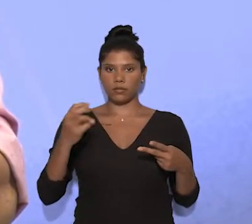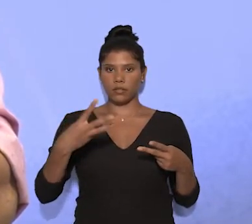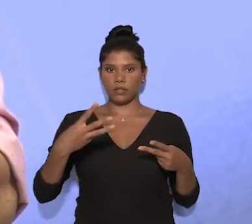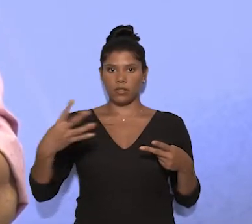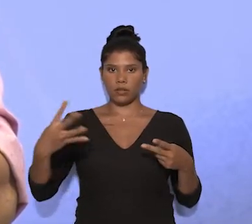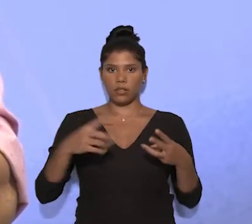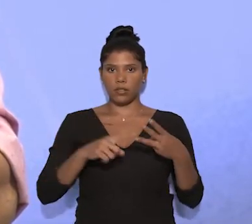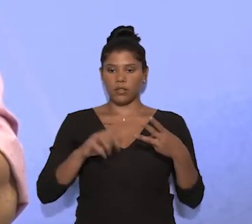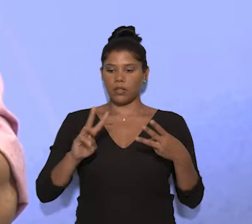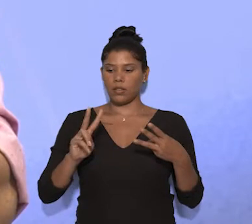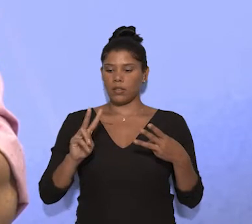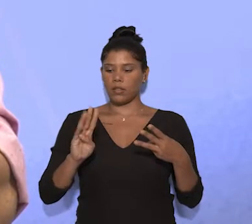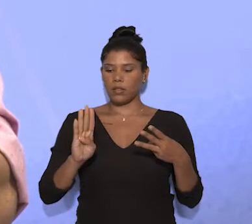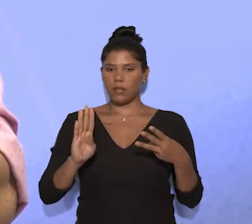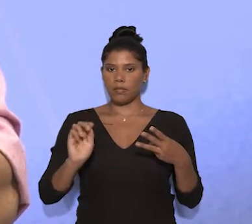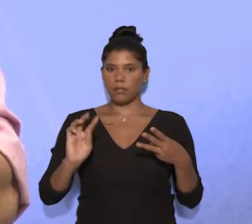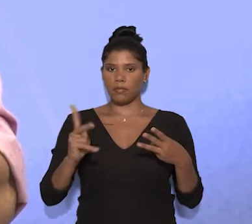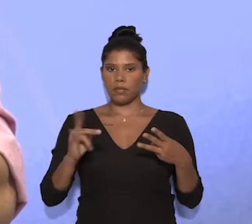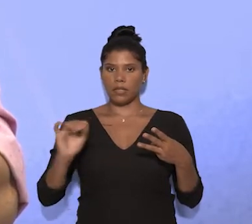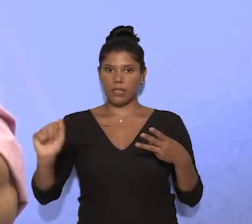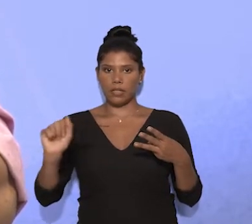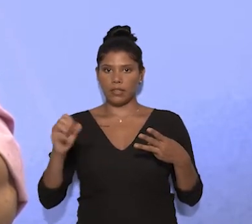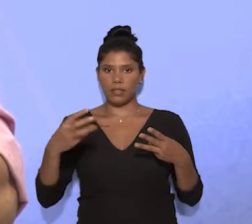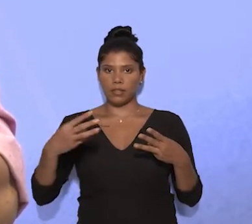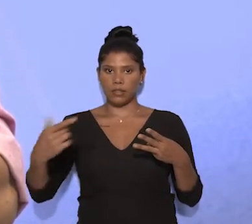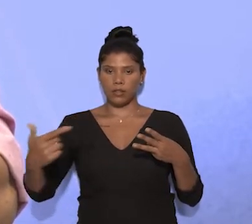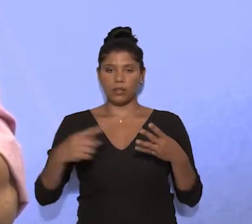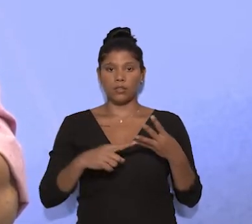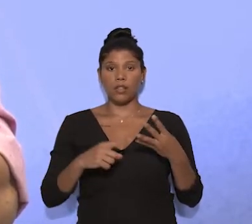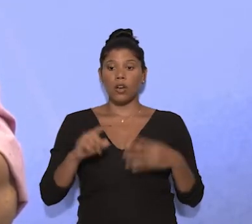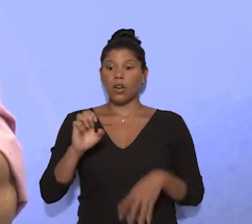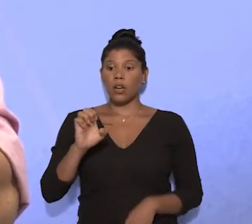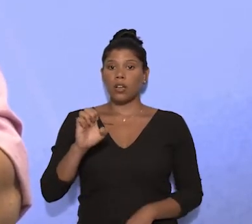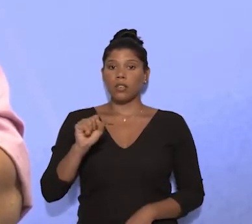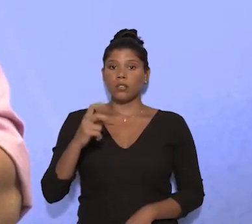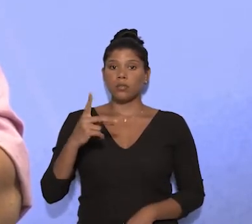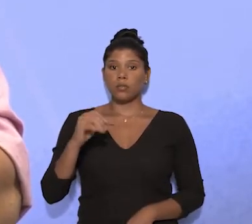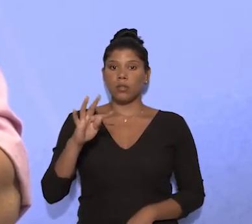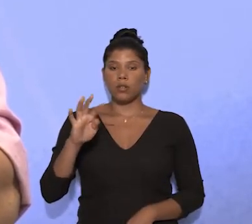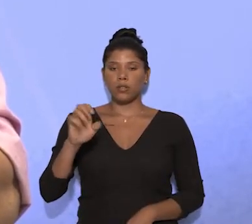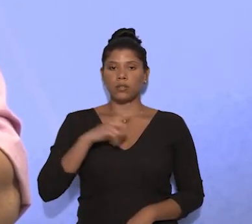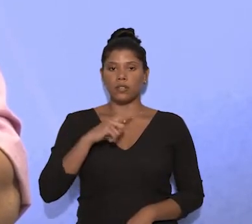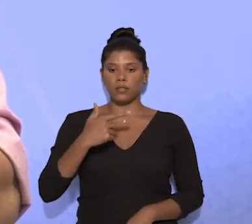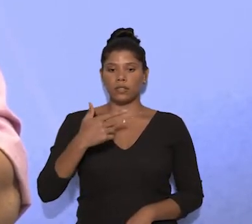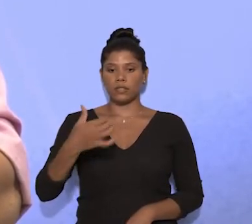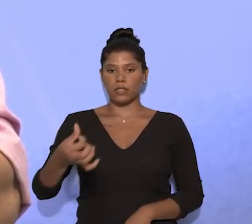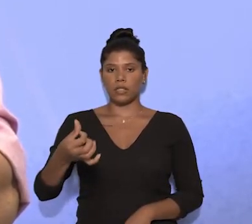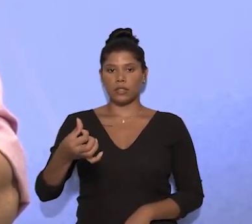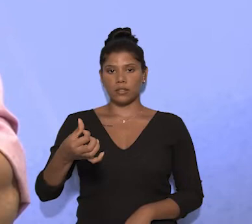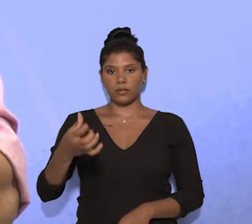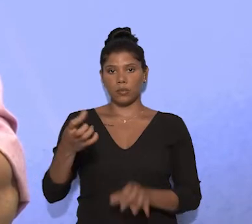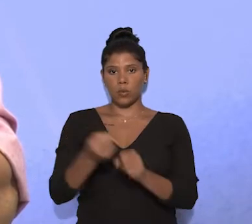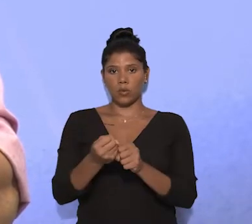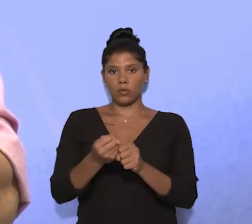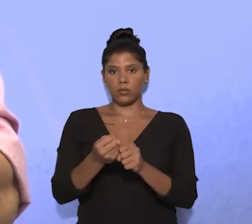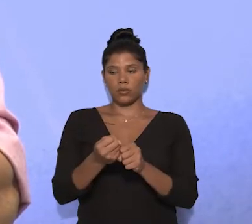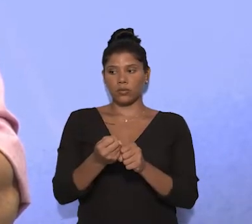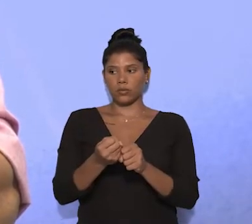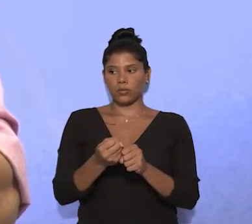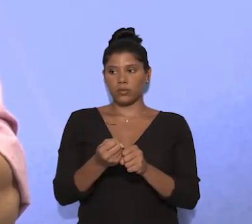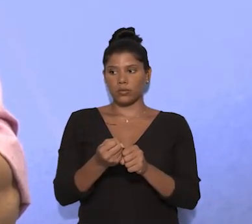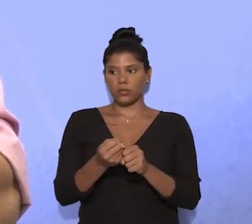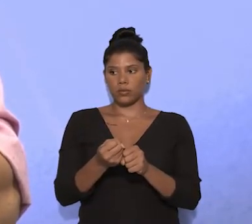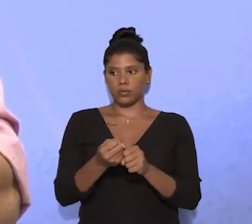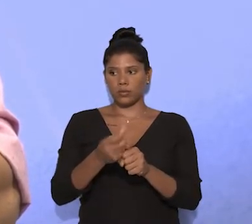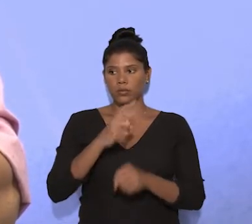Bahia 33, Grêmio 32. Sabe quanto tem o Sport, que é o quinto? 26 pontos, ou seja, tem 6 pontos de diferença do quarto para o